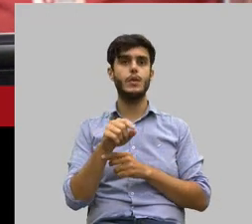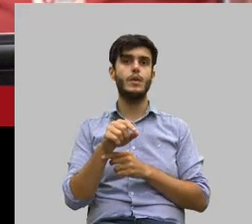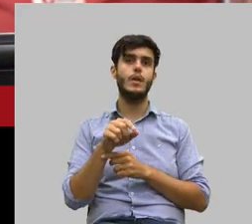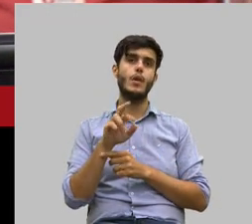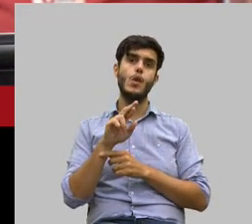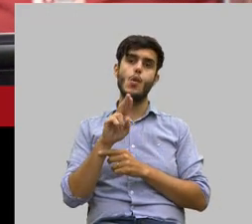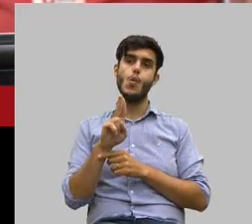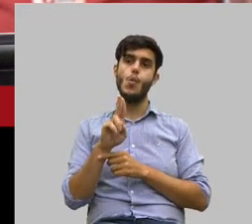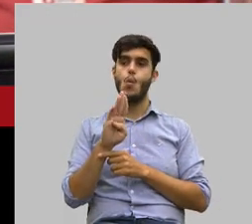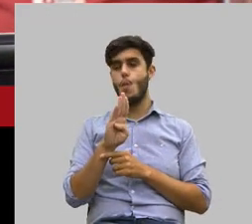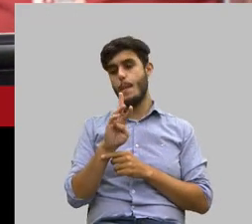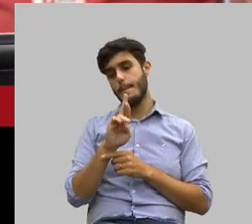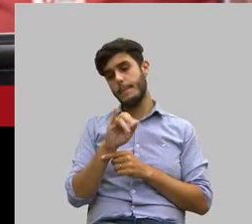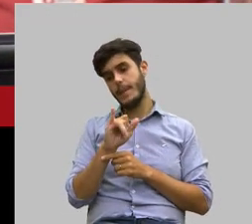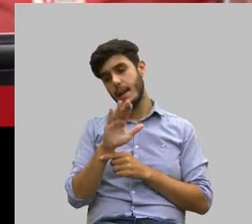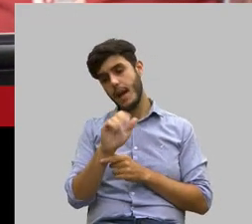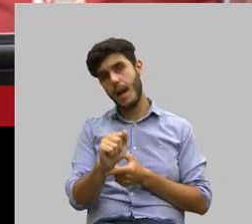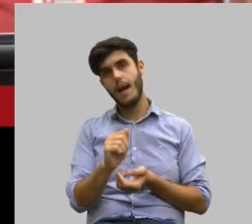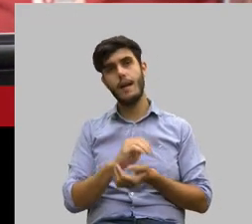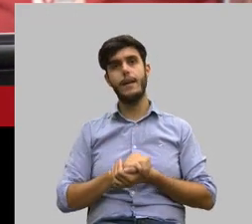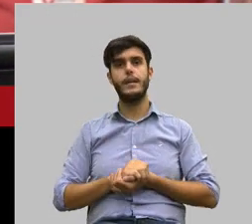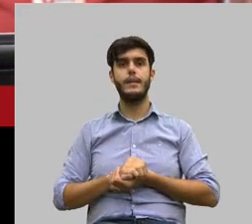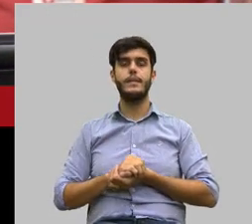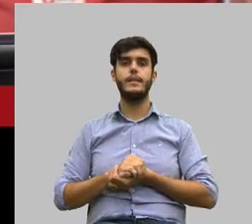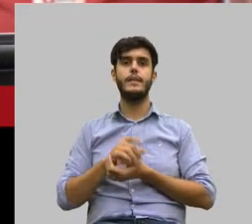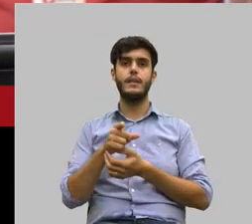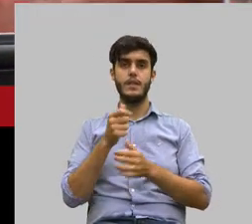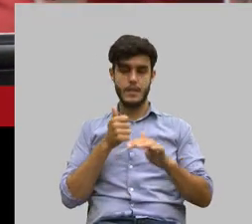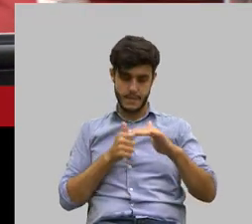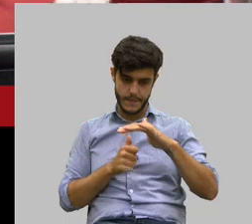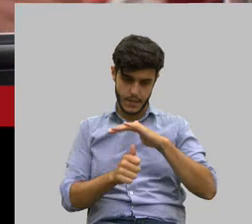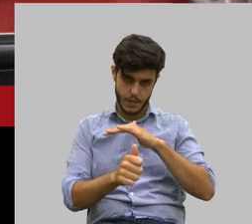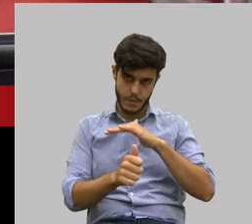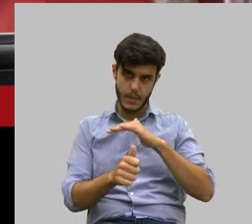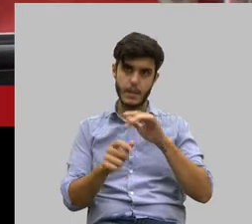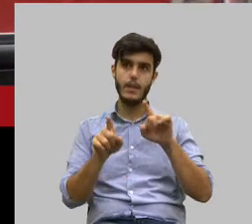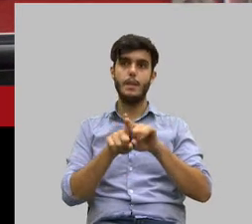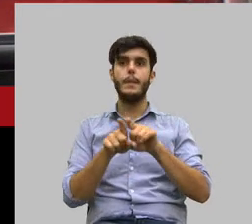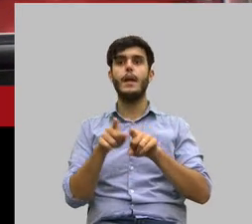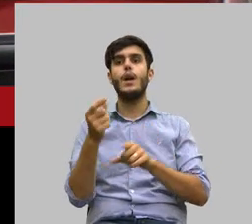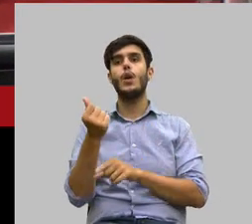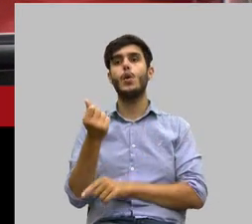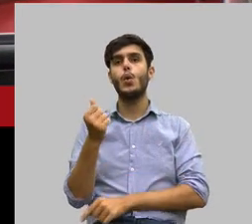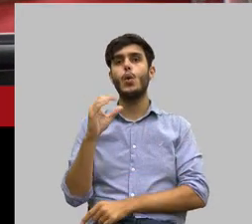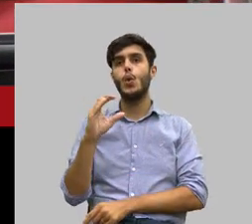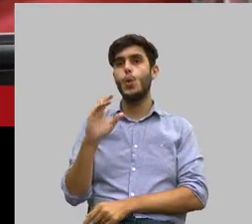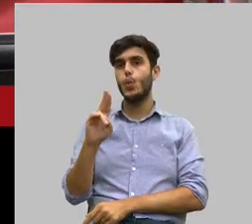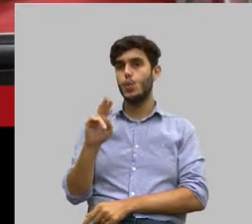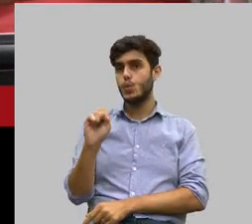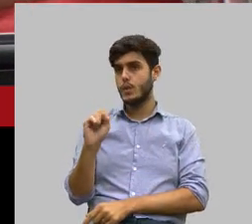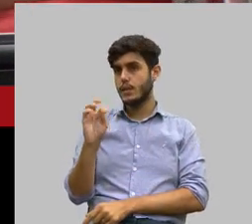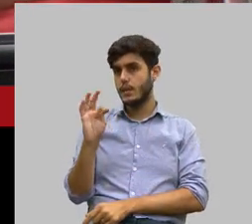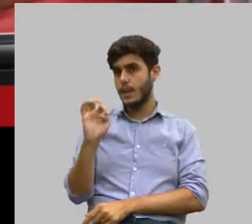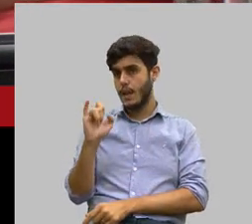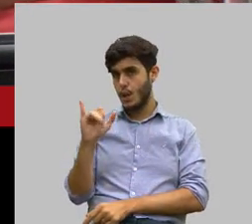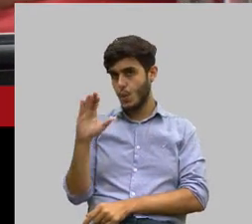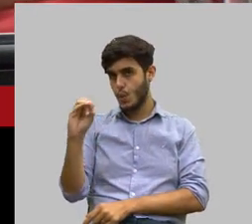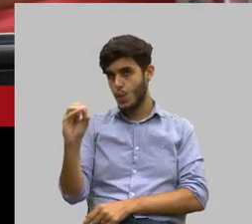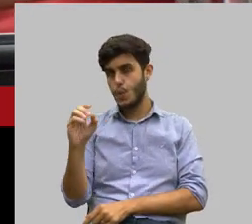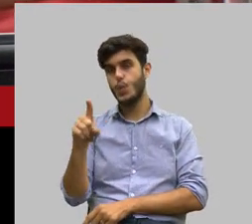rubricas e investimento e custeio do período aqui